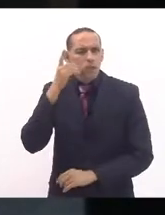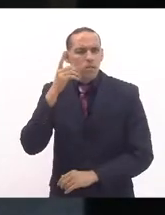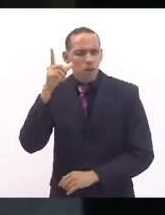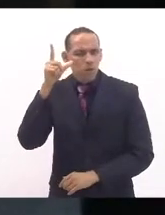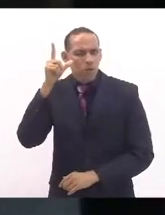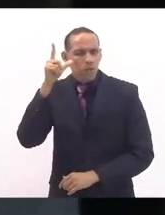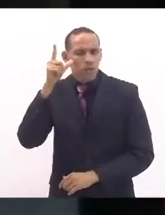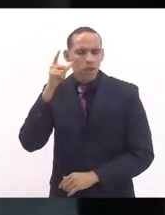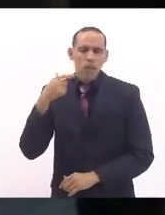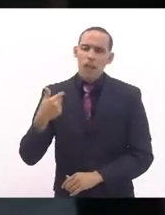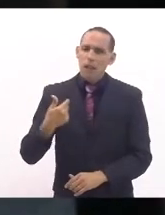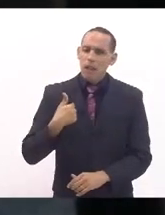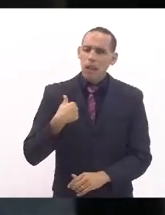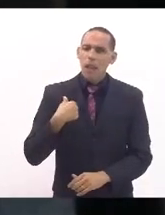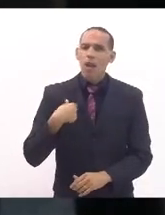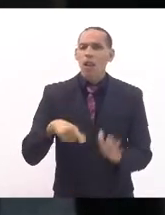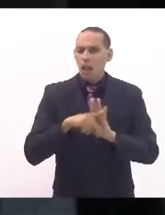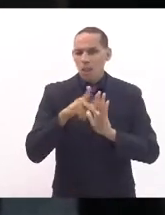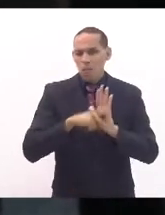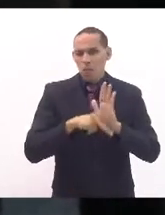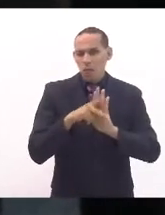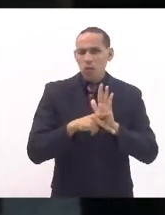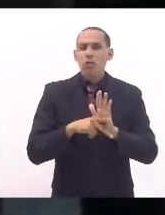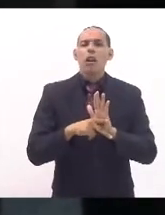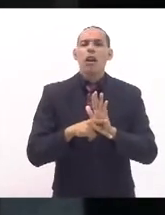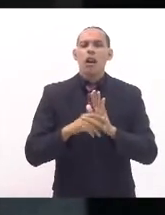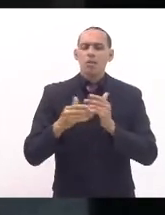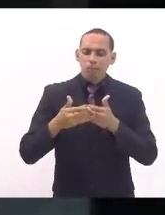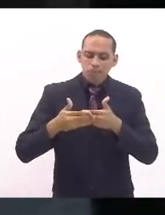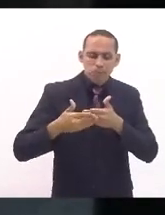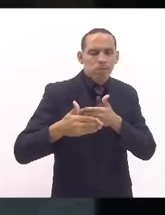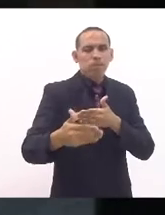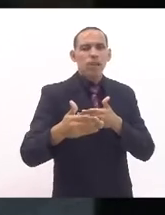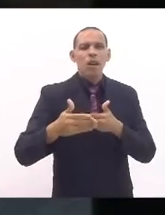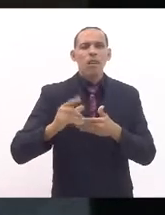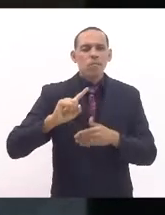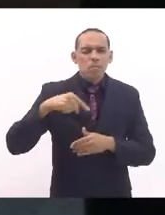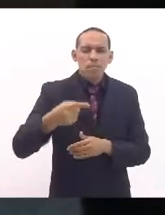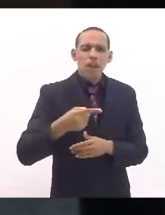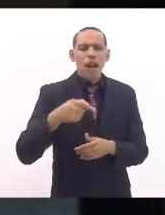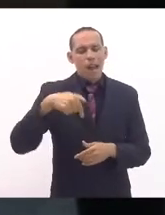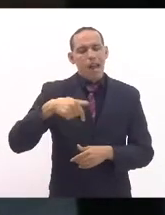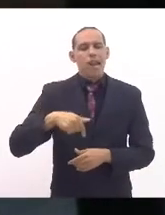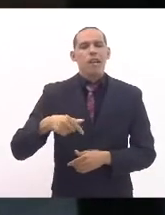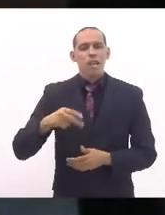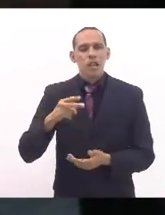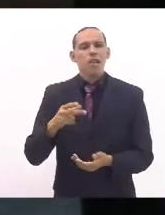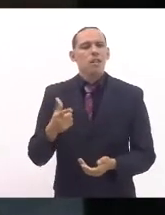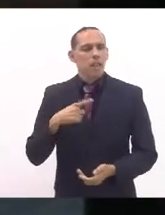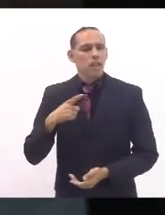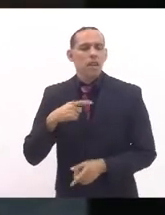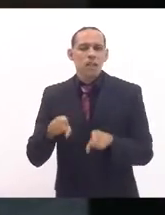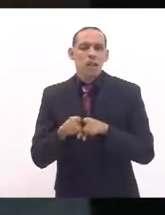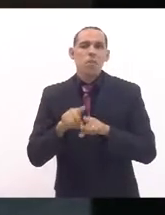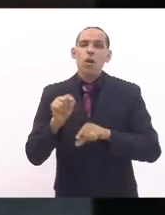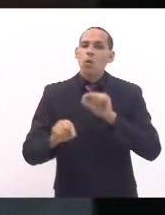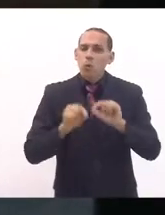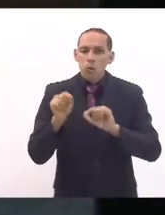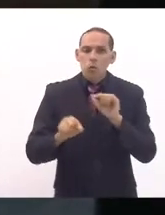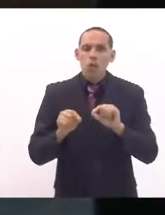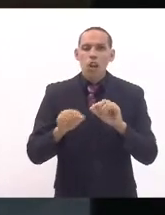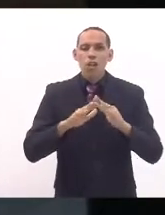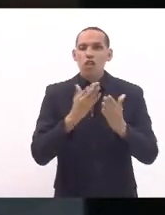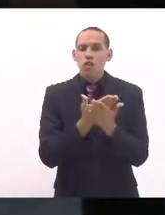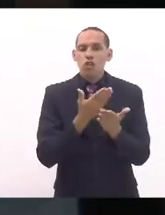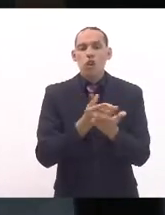Lucinha, dizer que eu tenho um projeto de lei aqui que vai até um pouco mais, Lucinha, que já tramitou nessa casa, que é a questão das escolas usarem